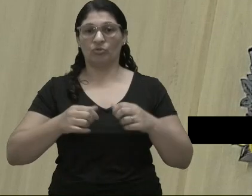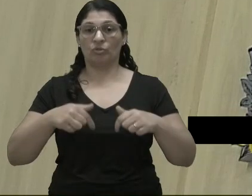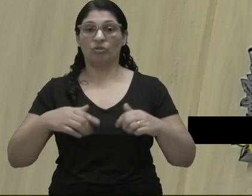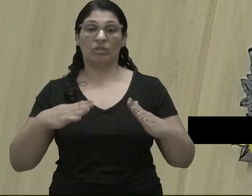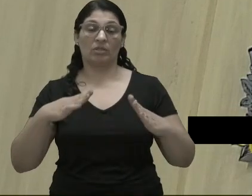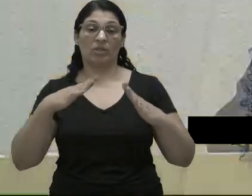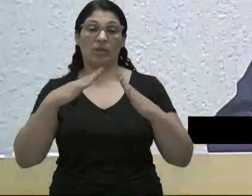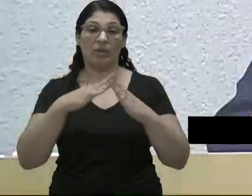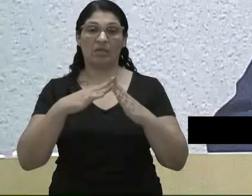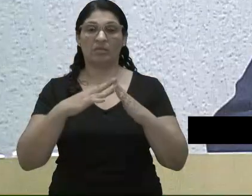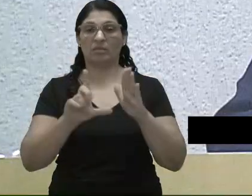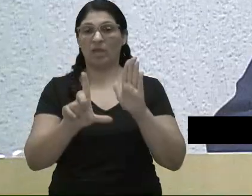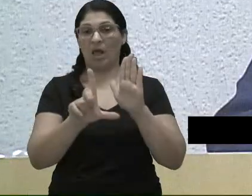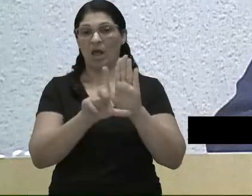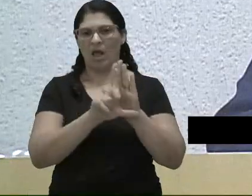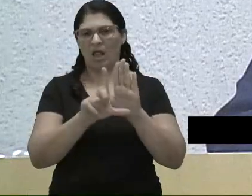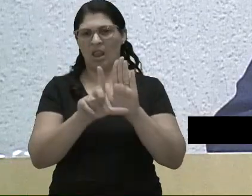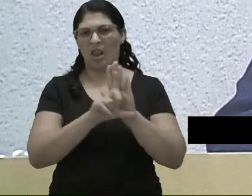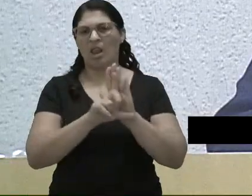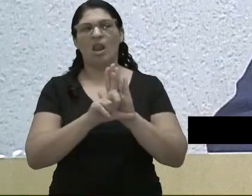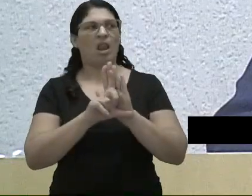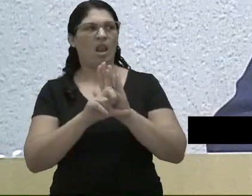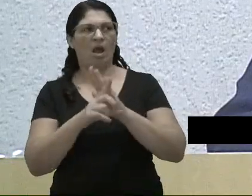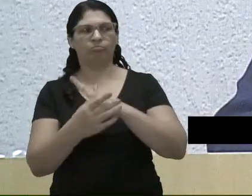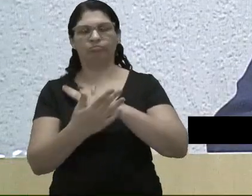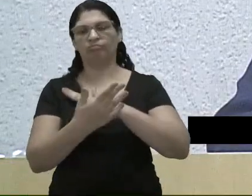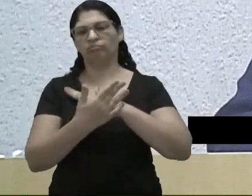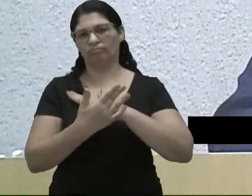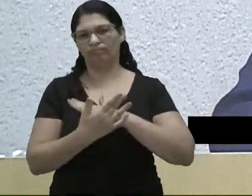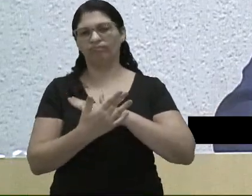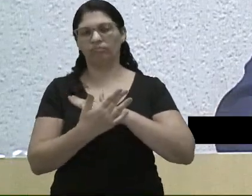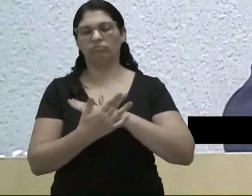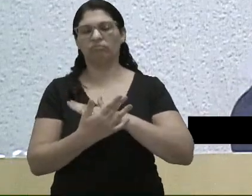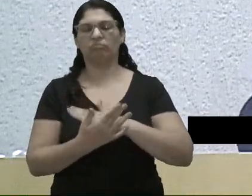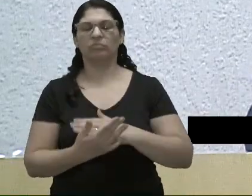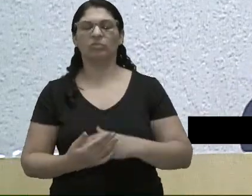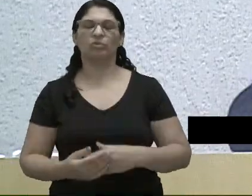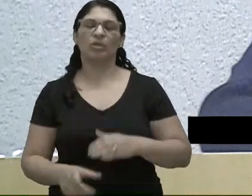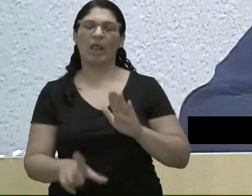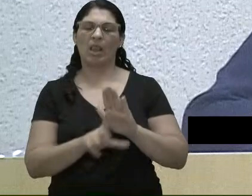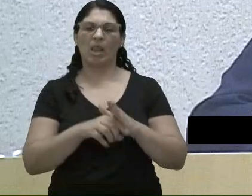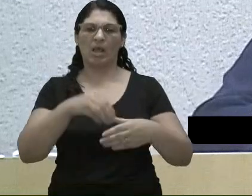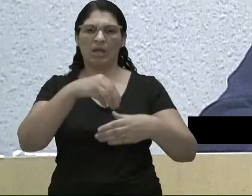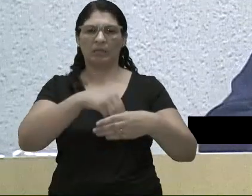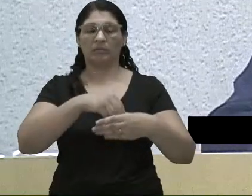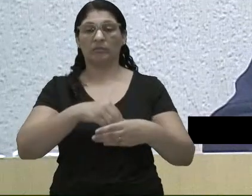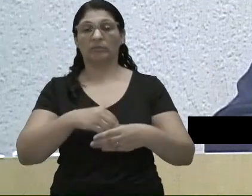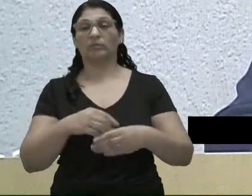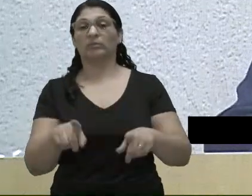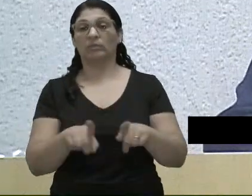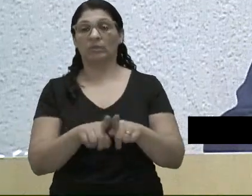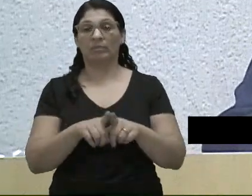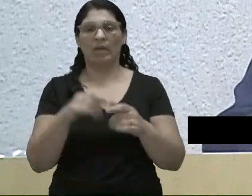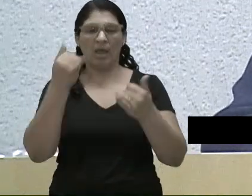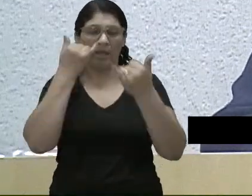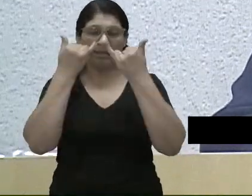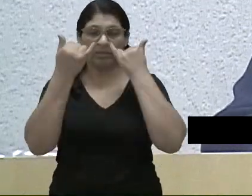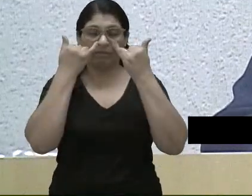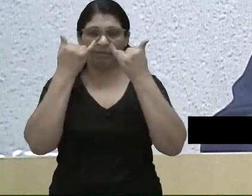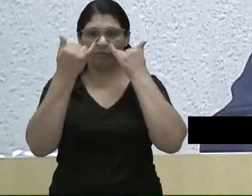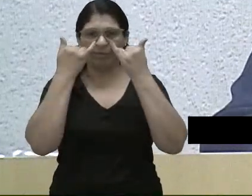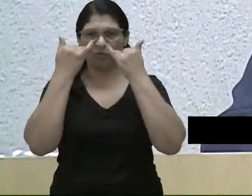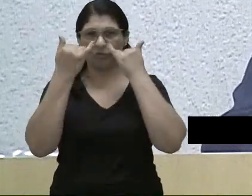pela lei orgânica do município quanto o regimento interno da casa, e essas informações ficaram bem difusas